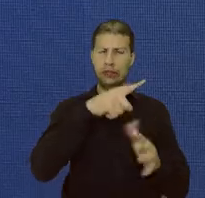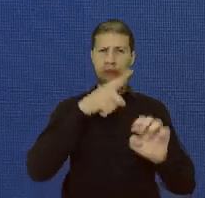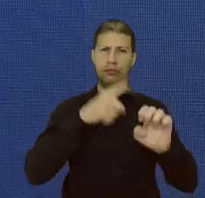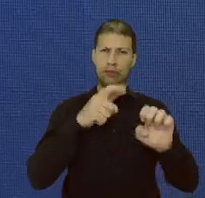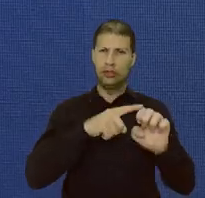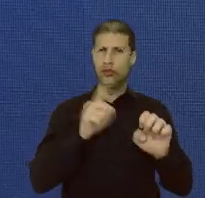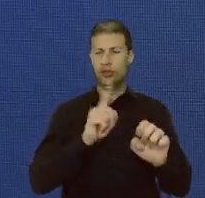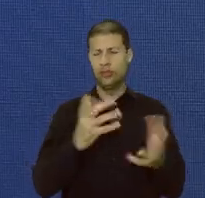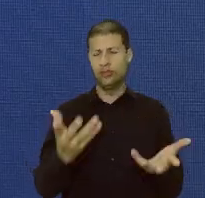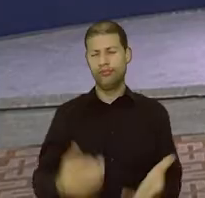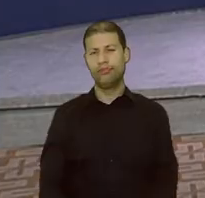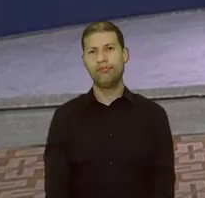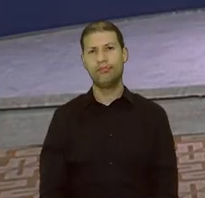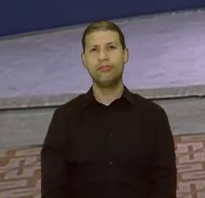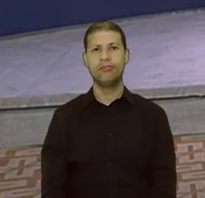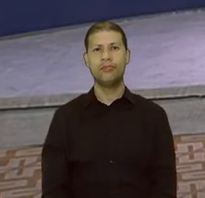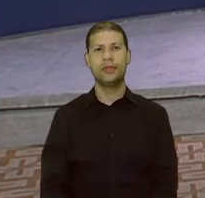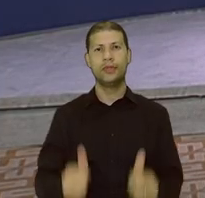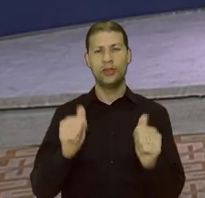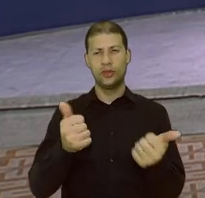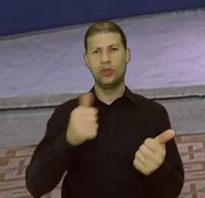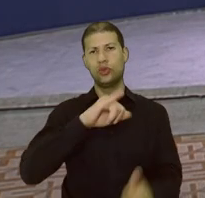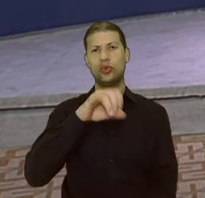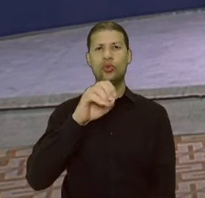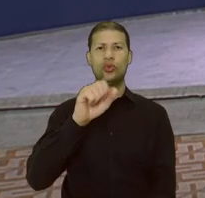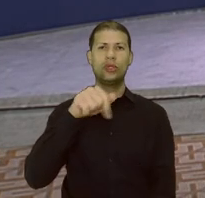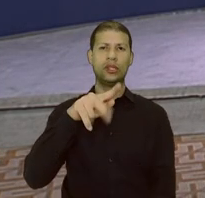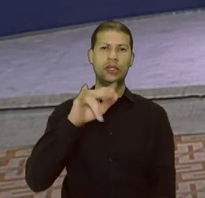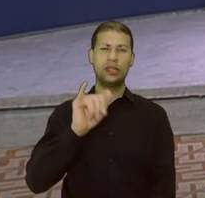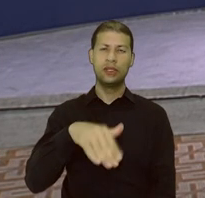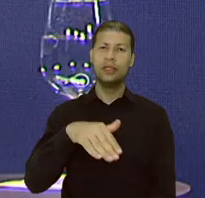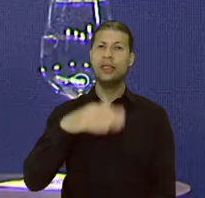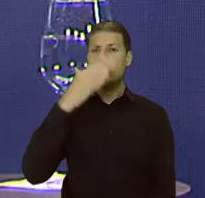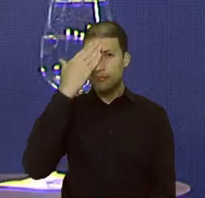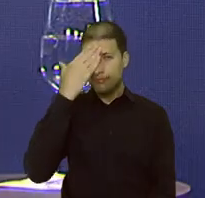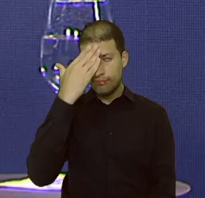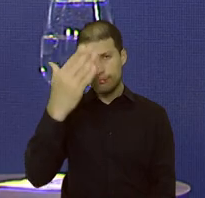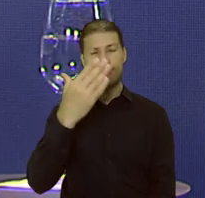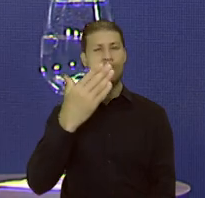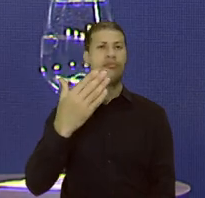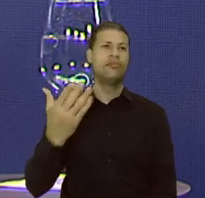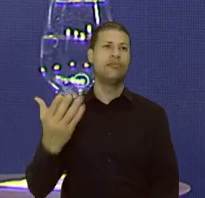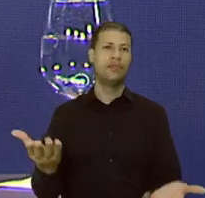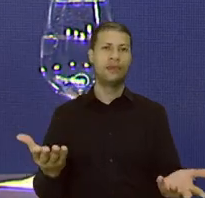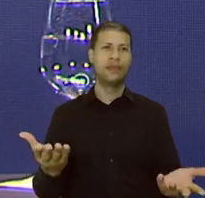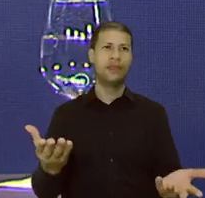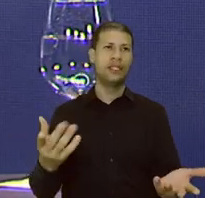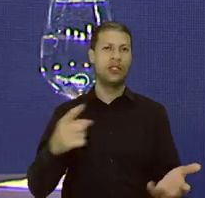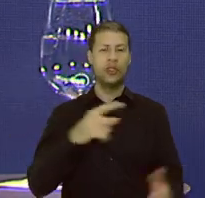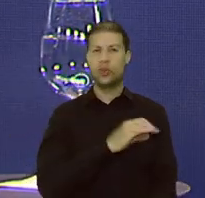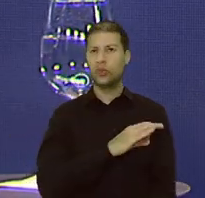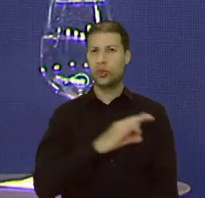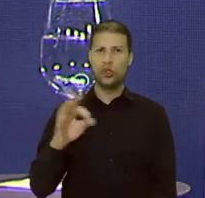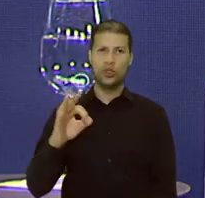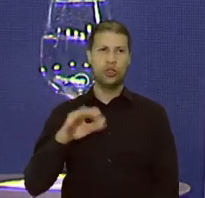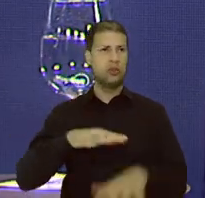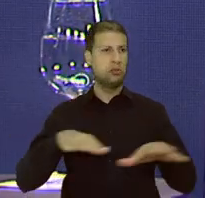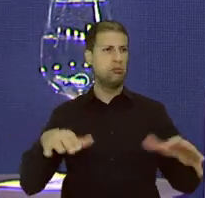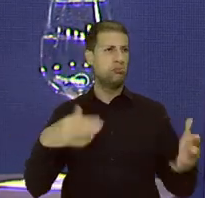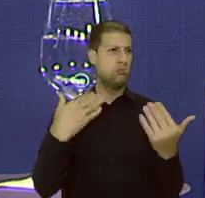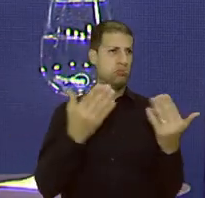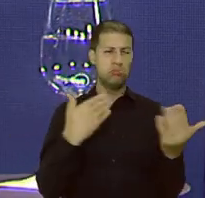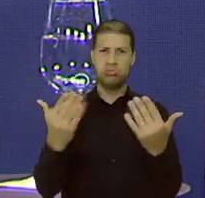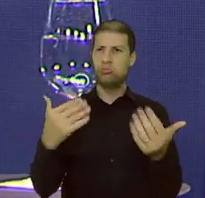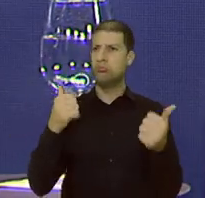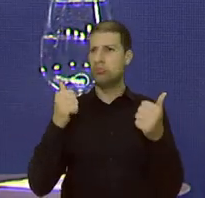negociações tá bom Joaquim queria te agradecer a presença acho que tem sido foi um painel de mundo conteúdo aí para os